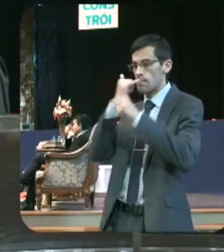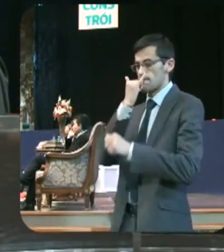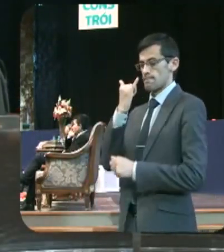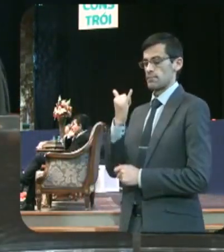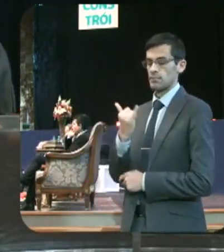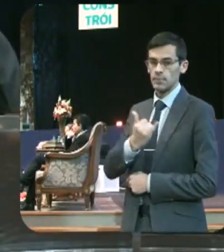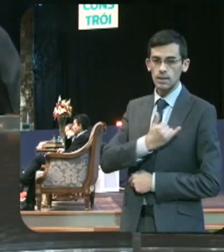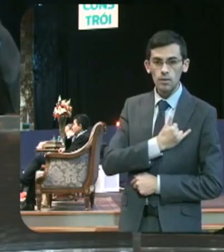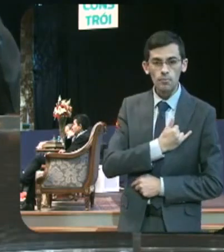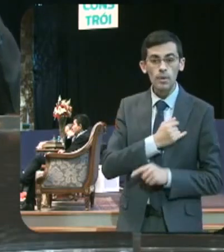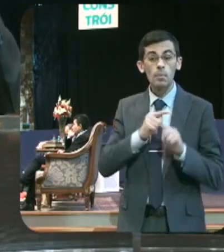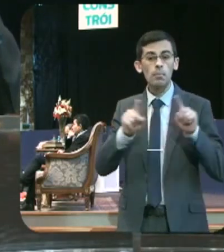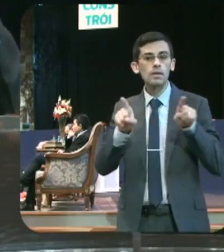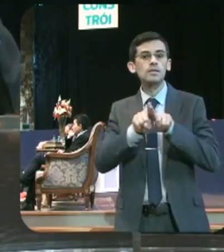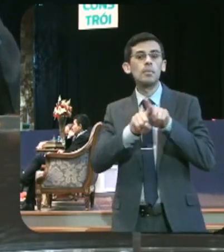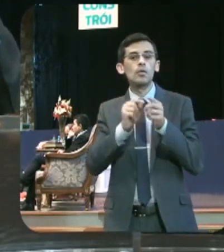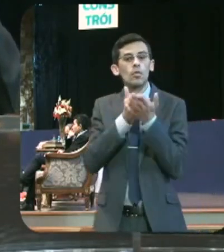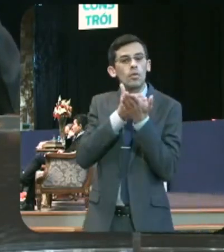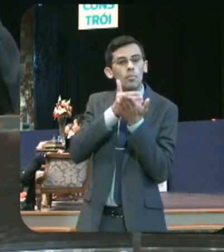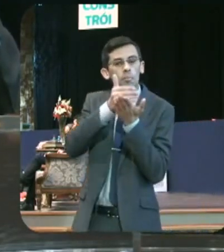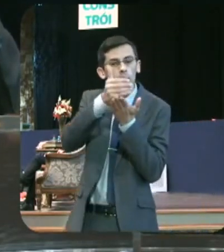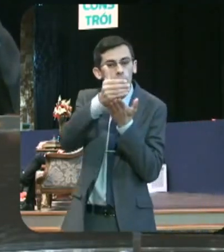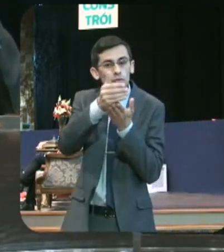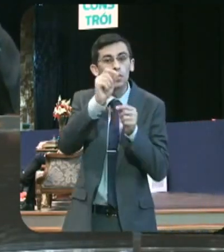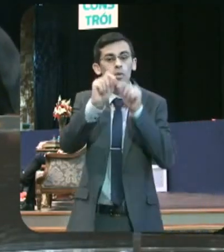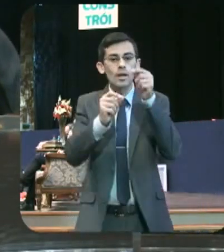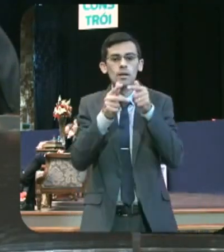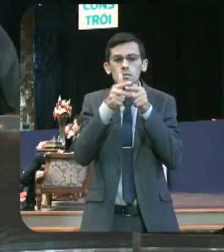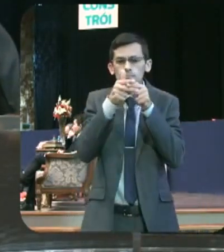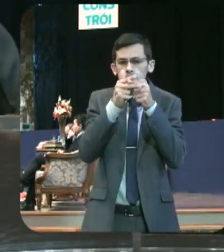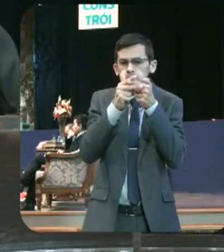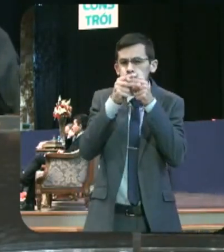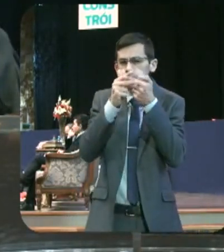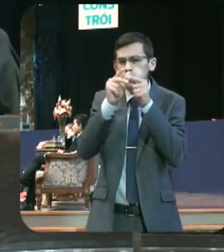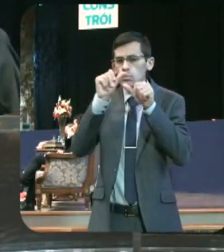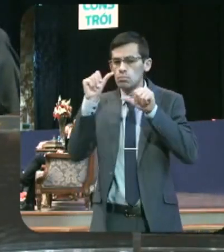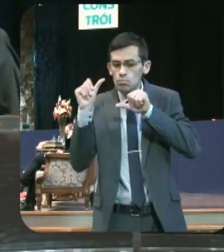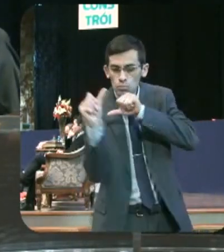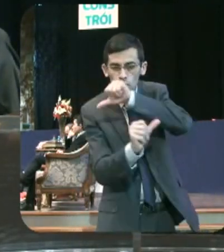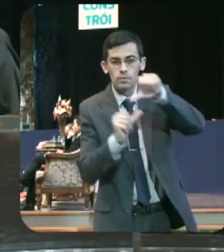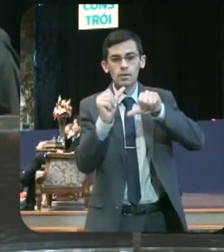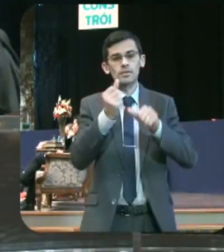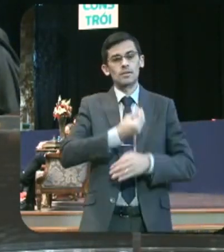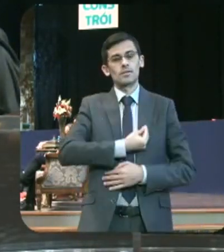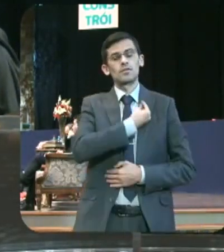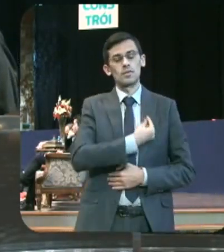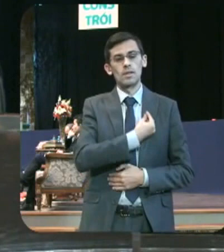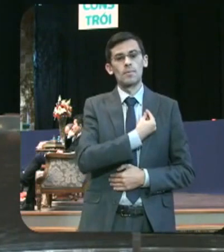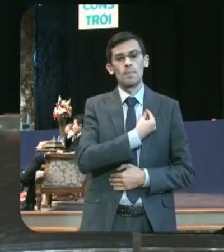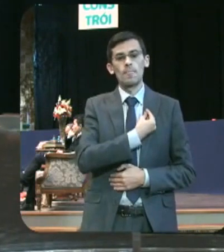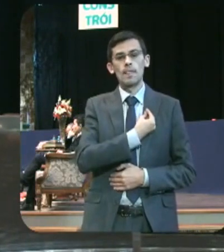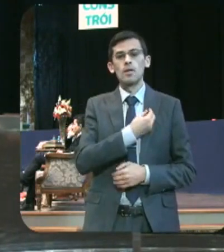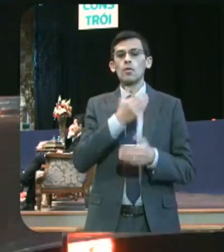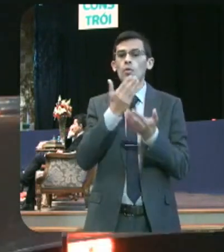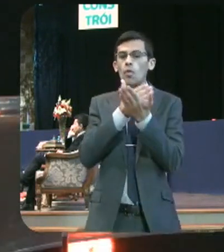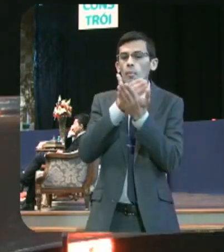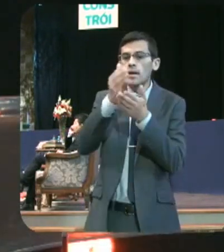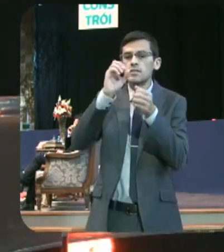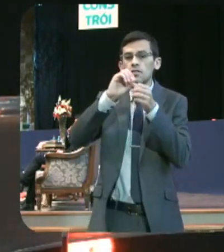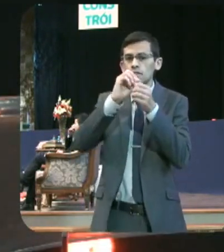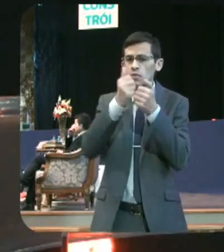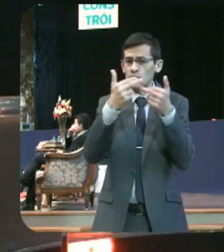nossos pecados, mas ele começa uma obra de transformação na nossa vida. Ele começa a fazer